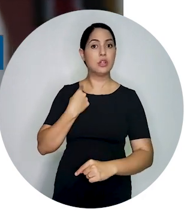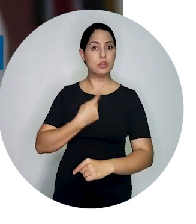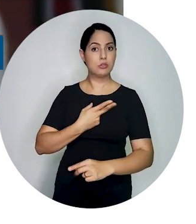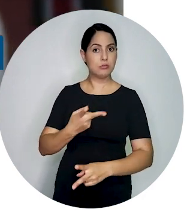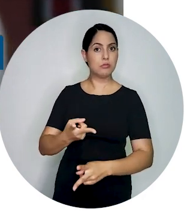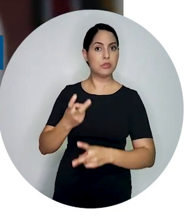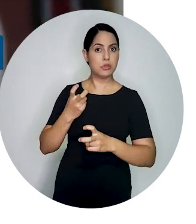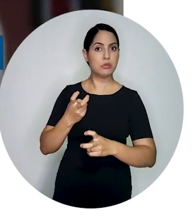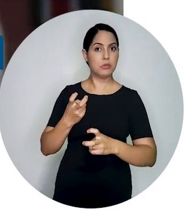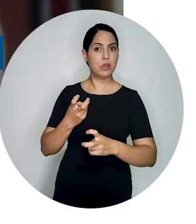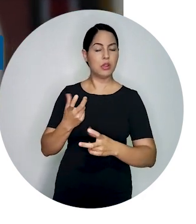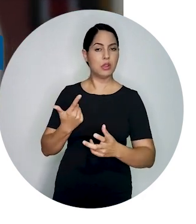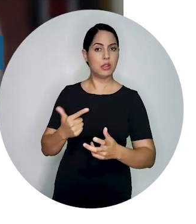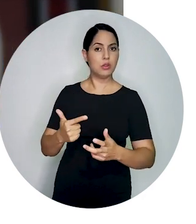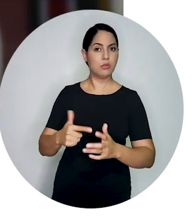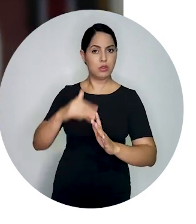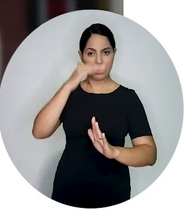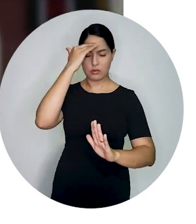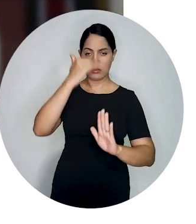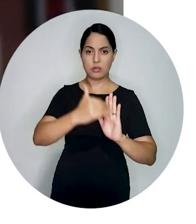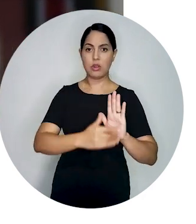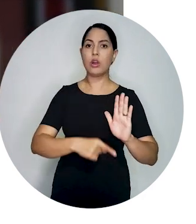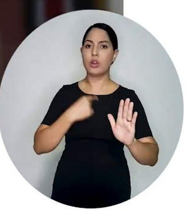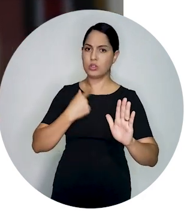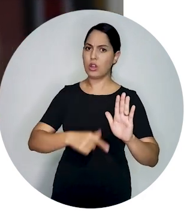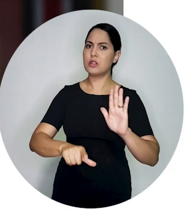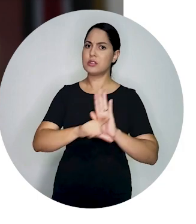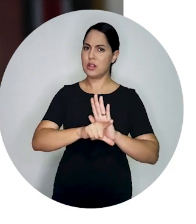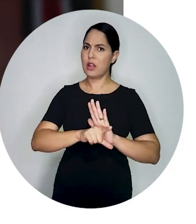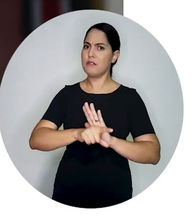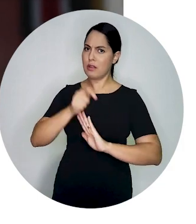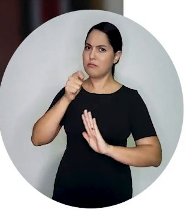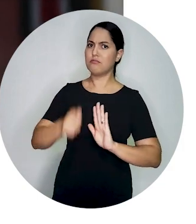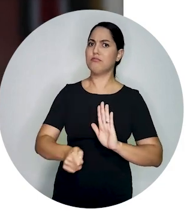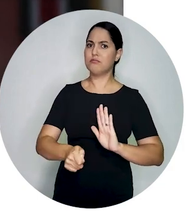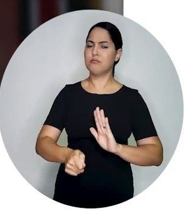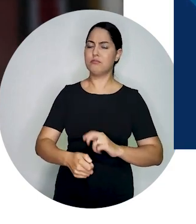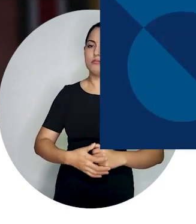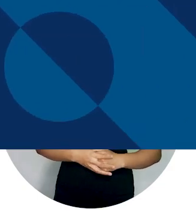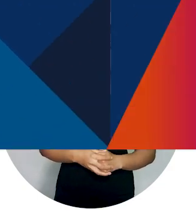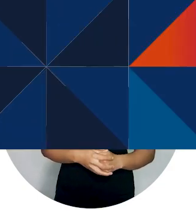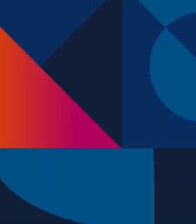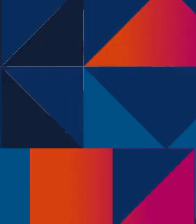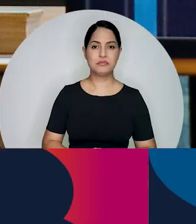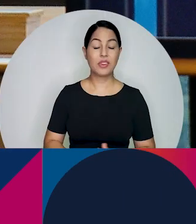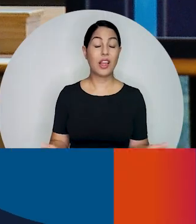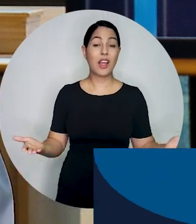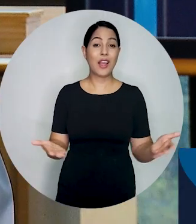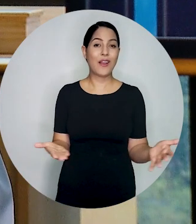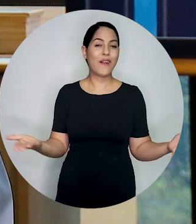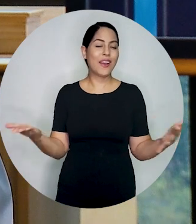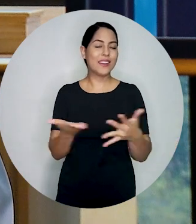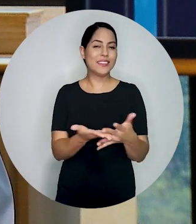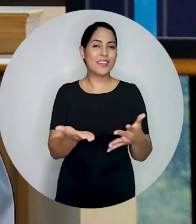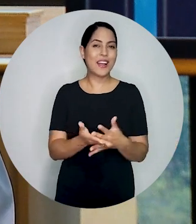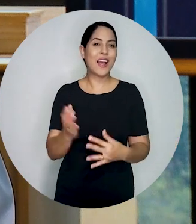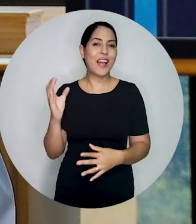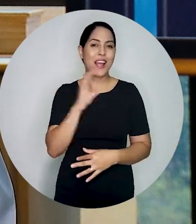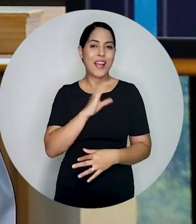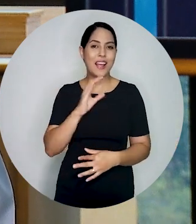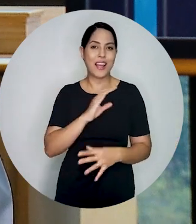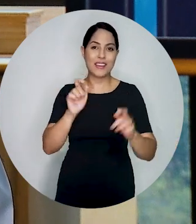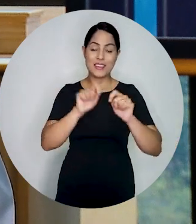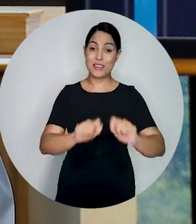violações de prerrogativas da advocacia, vamos enfrentá-las na forma da lei. Fecha aspas. Agora nós vamos para um